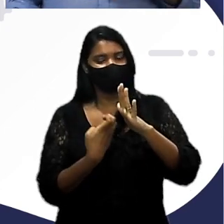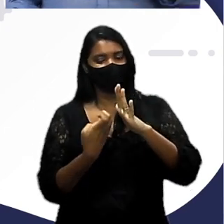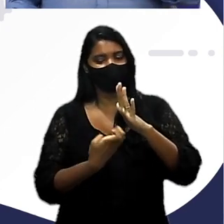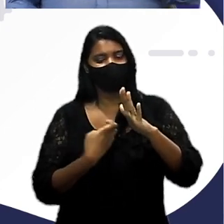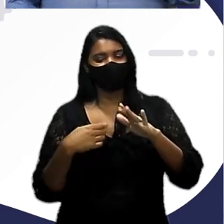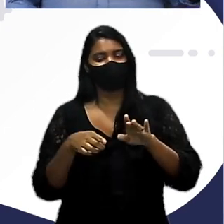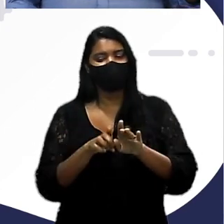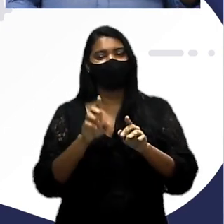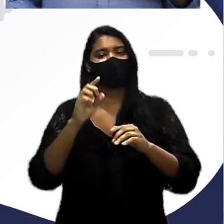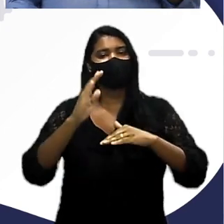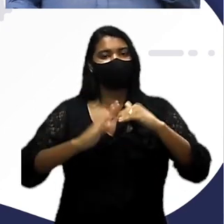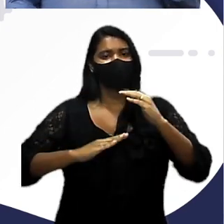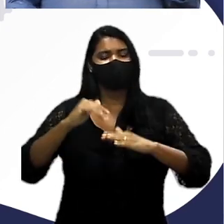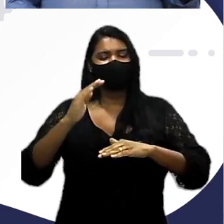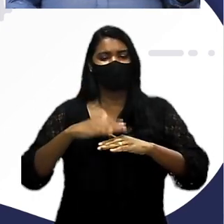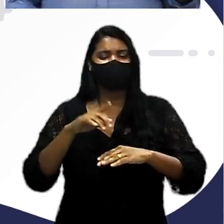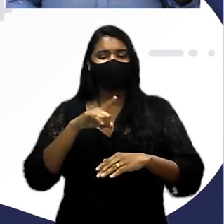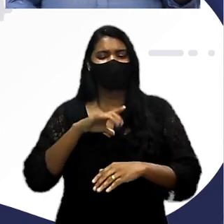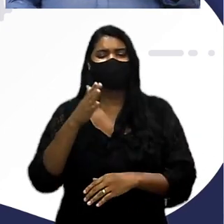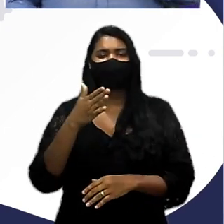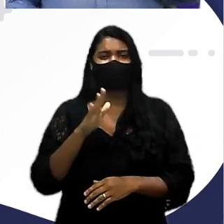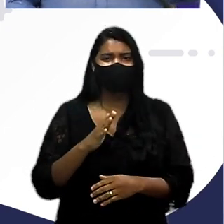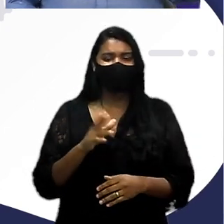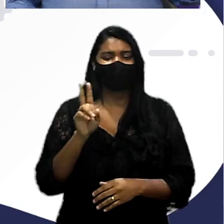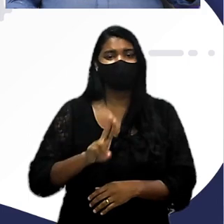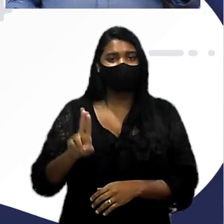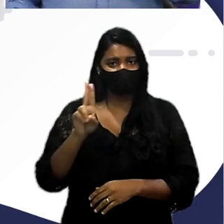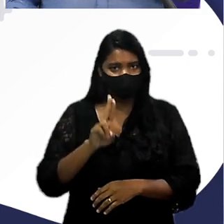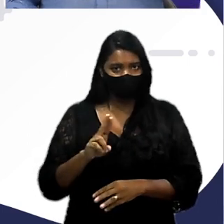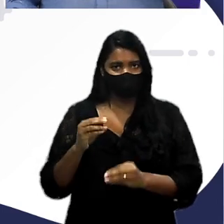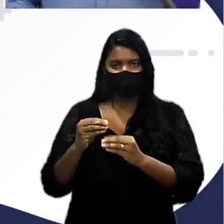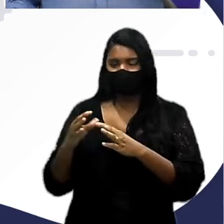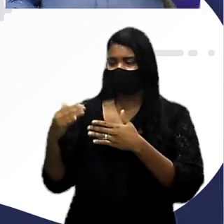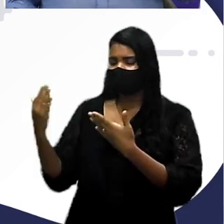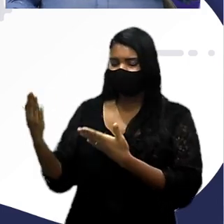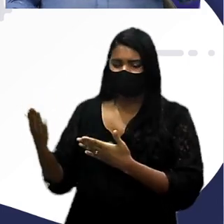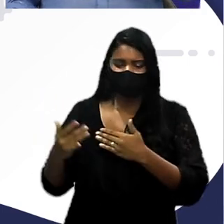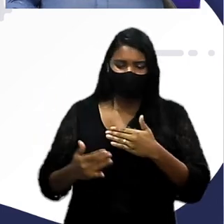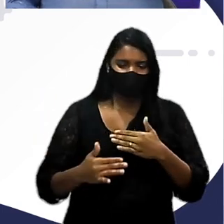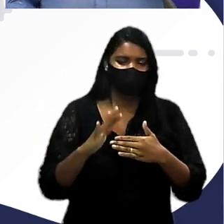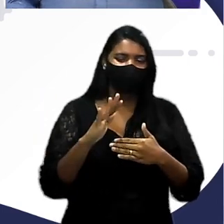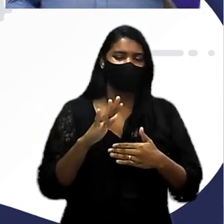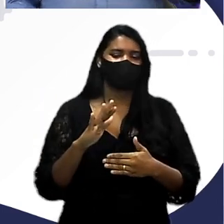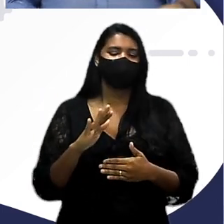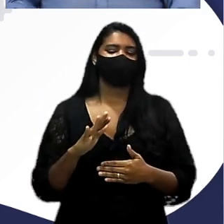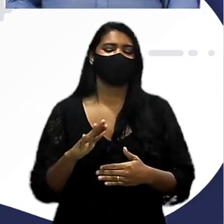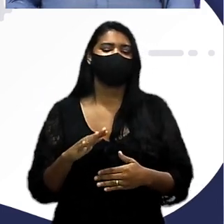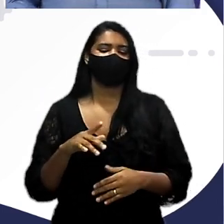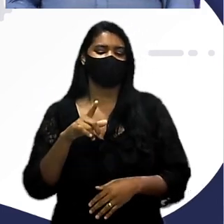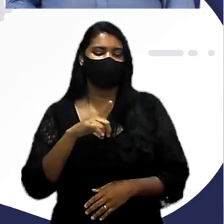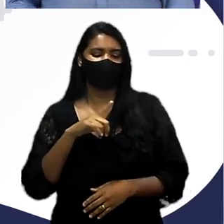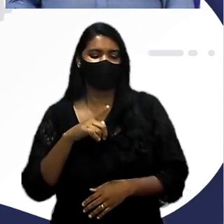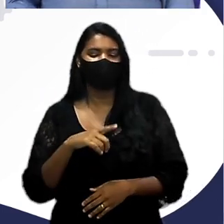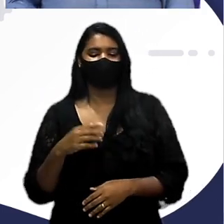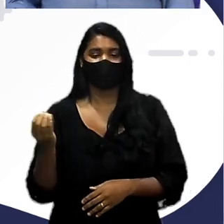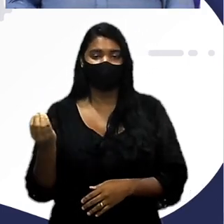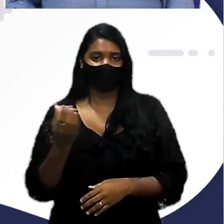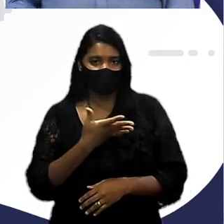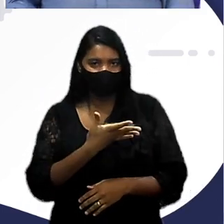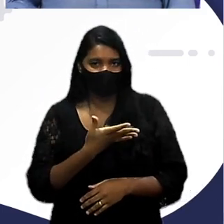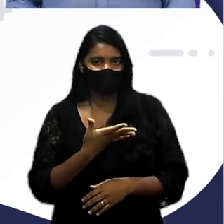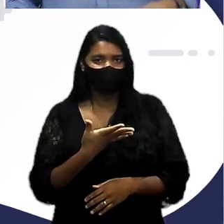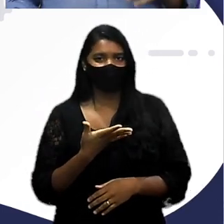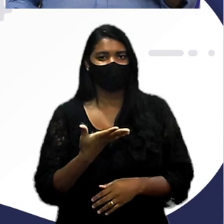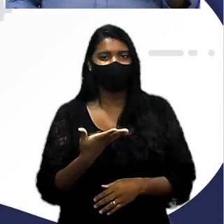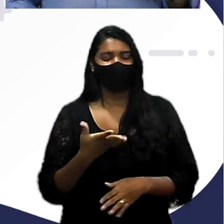equipamentos eles tinham prazo de utilização, de duração, eram ainda equipamentos extremamente novos para o